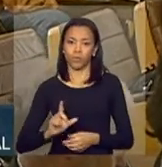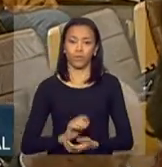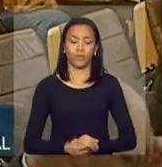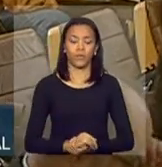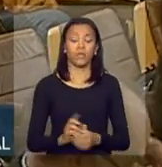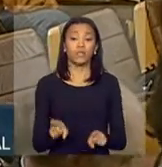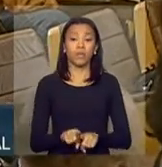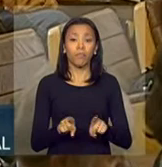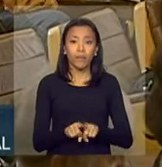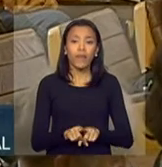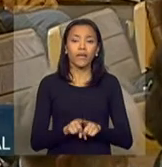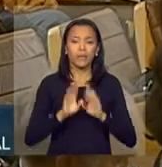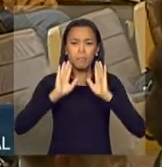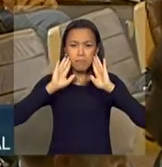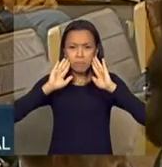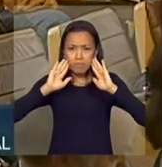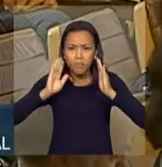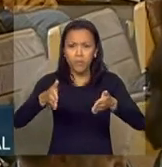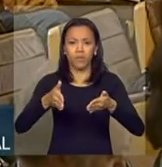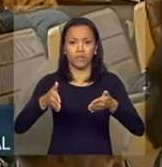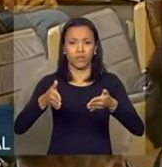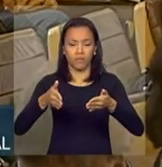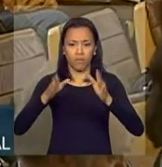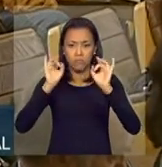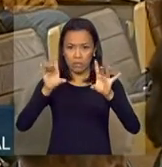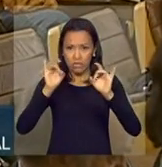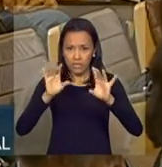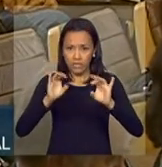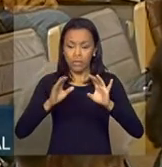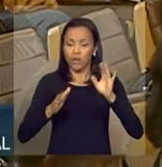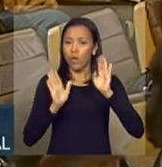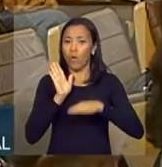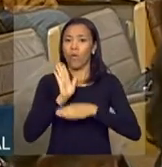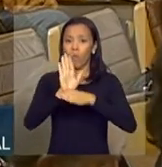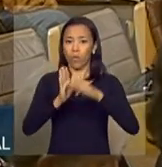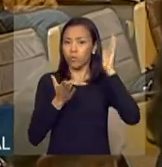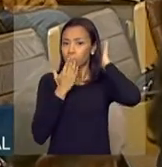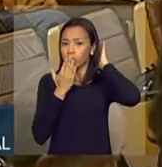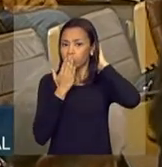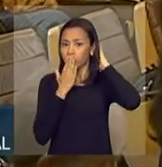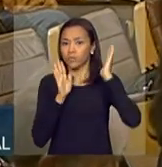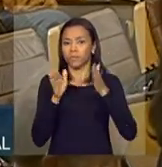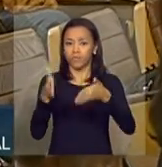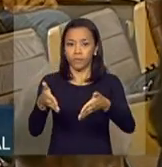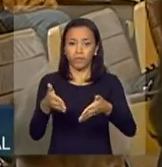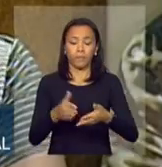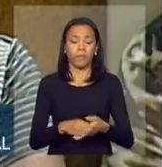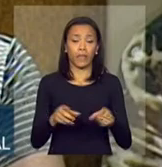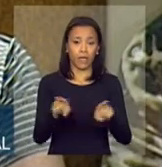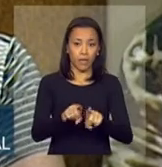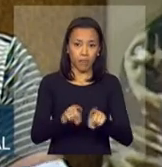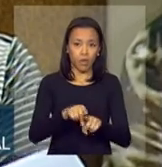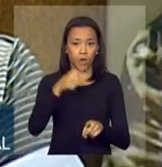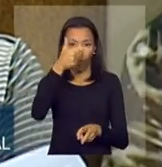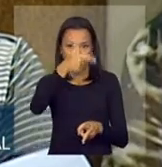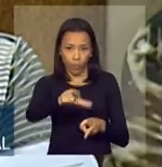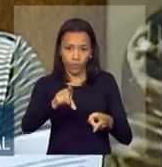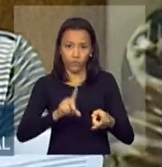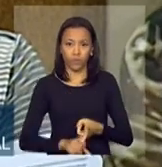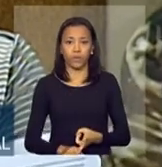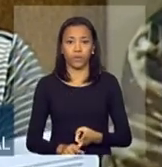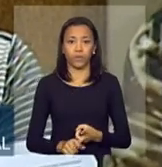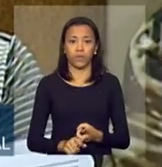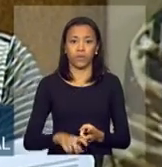demandas indígenas no âmbito do Conselho Nacional e da Kaizen. em relação à questão